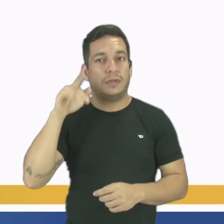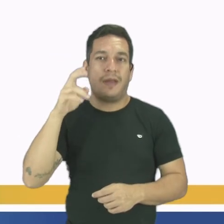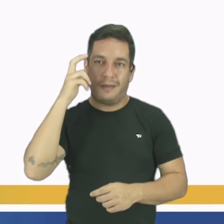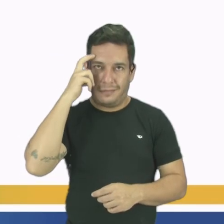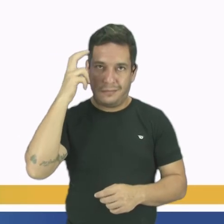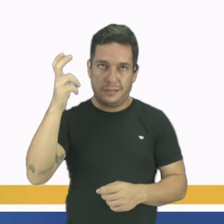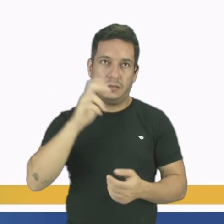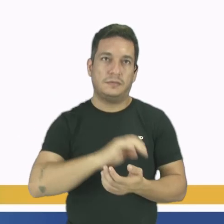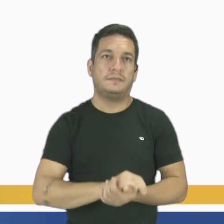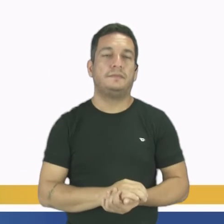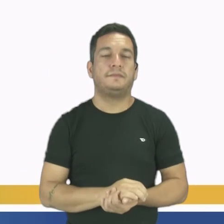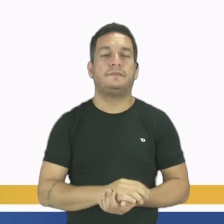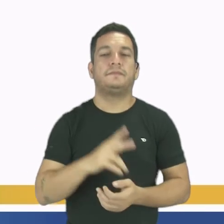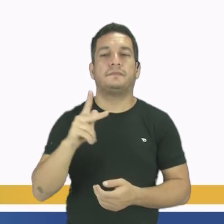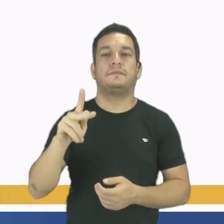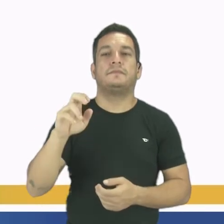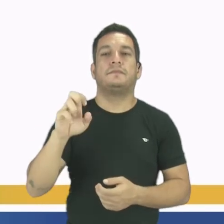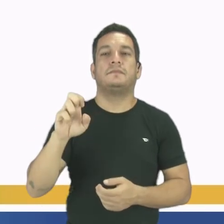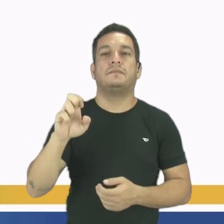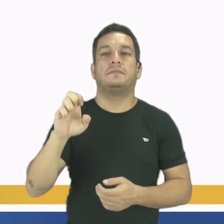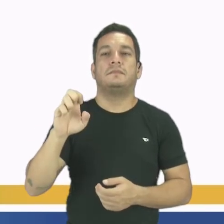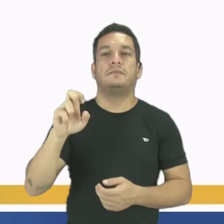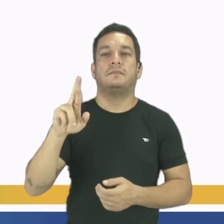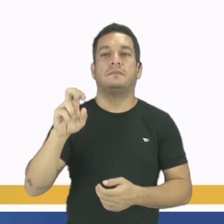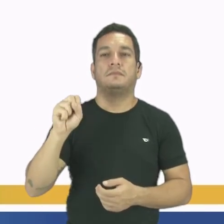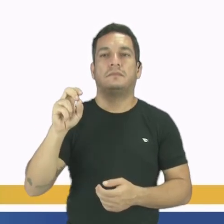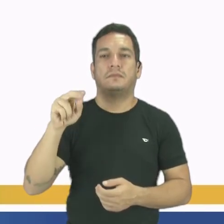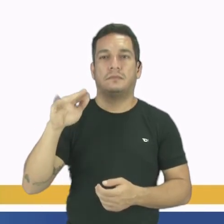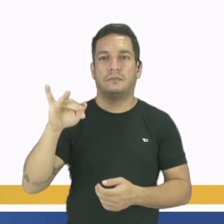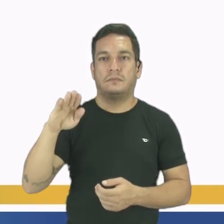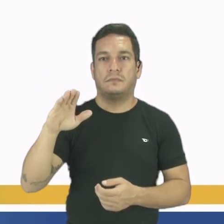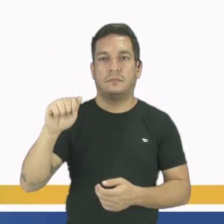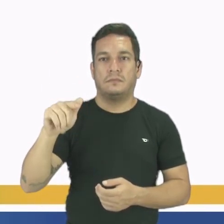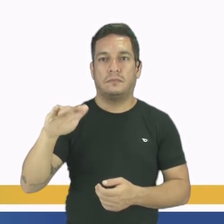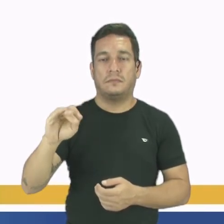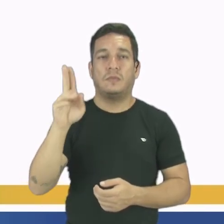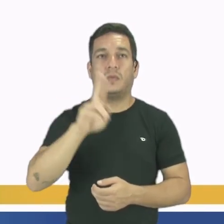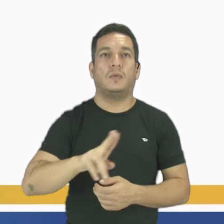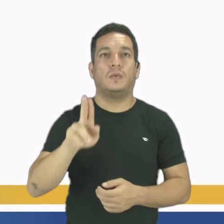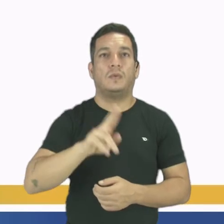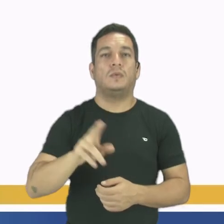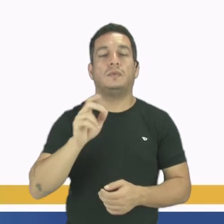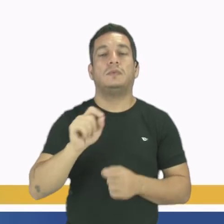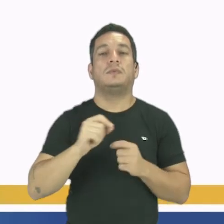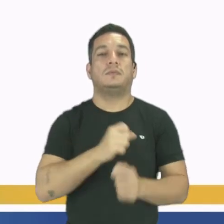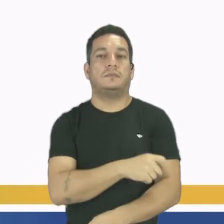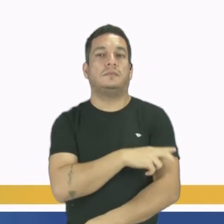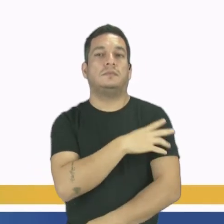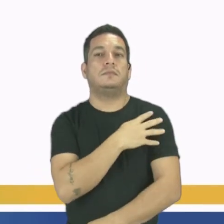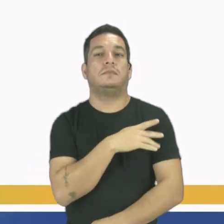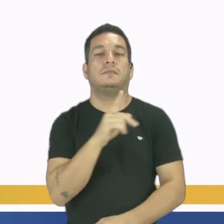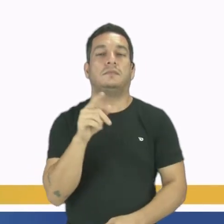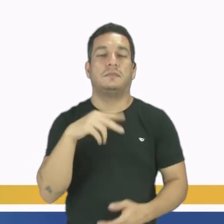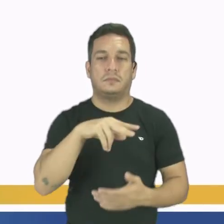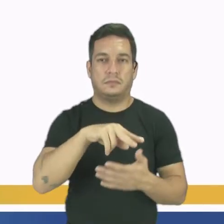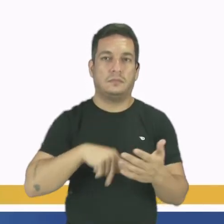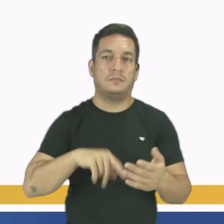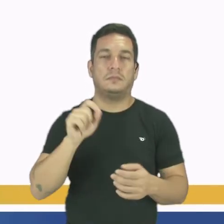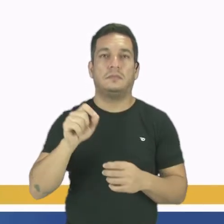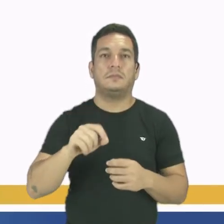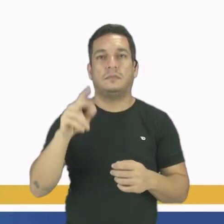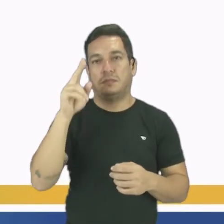Seguindo, a personificação. Essa a gente utiliza muito no ensino fundamental, quando a gente está lendo